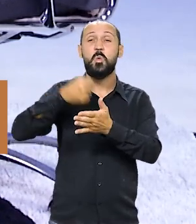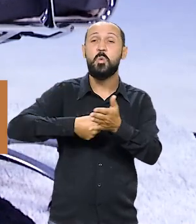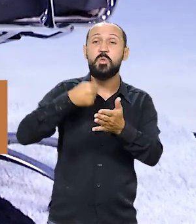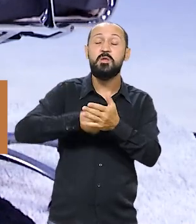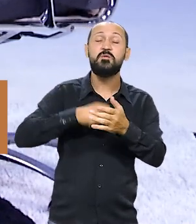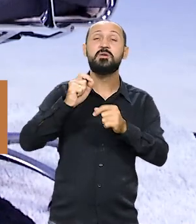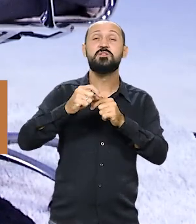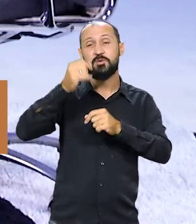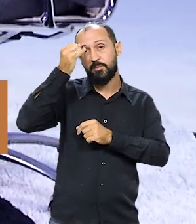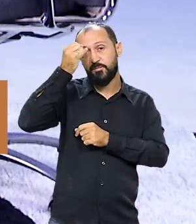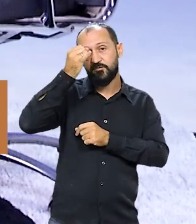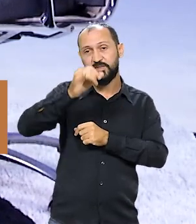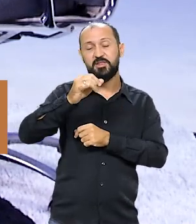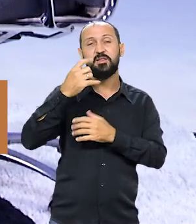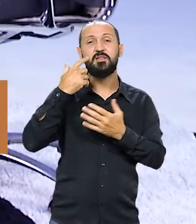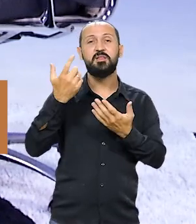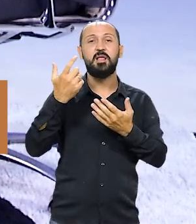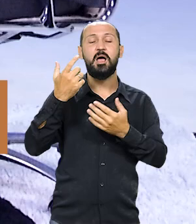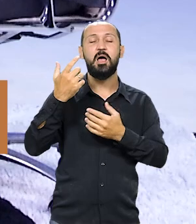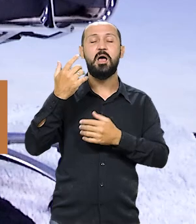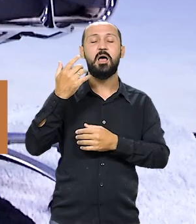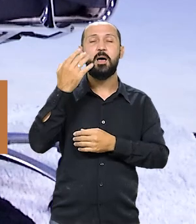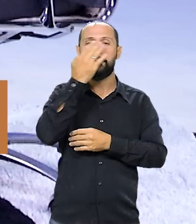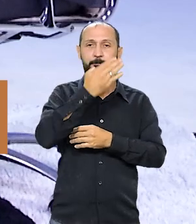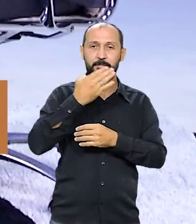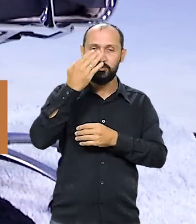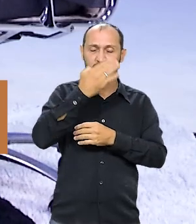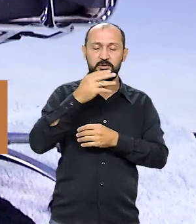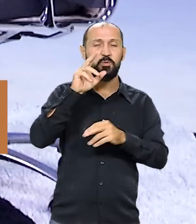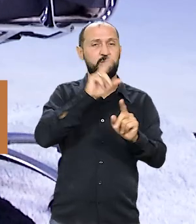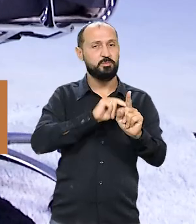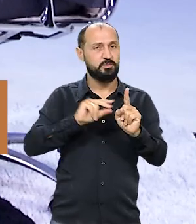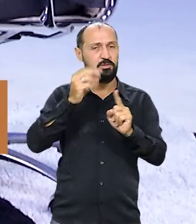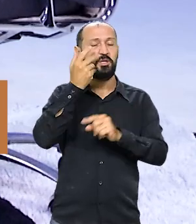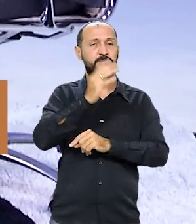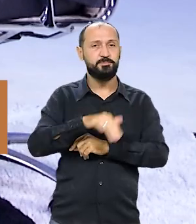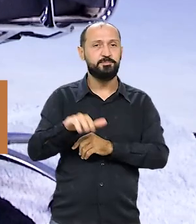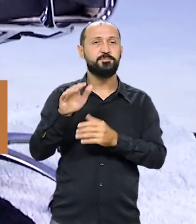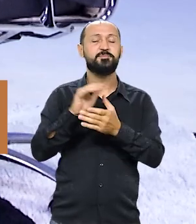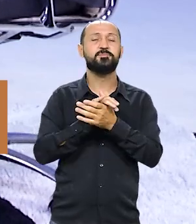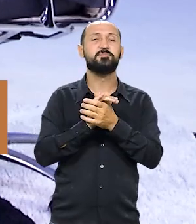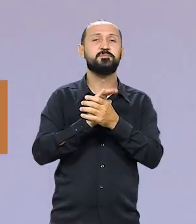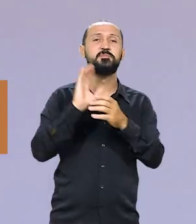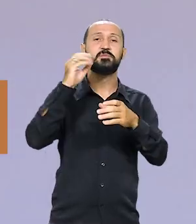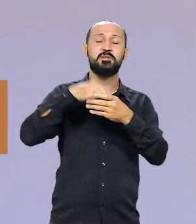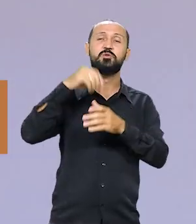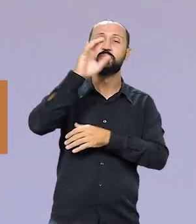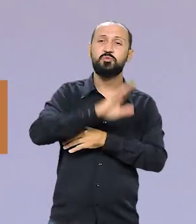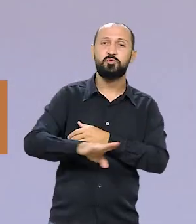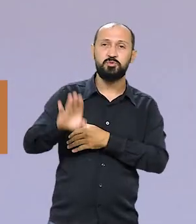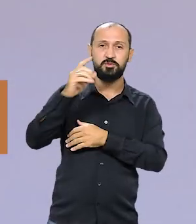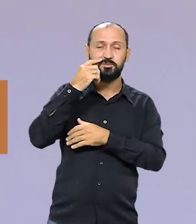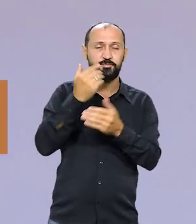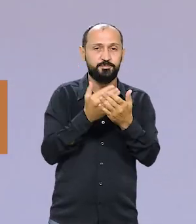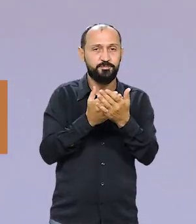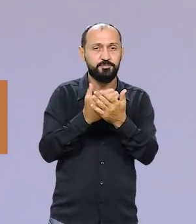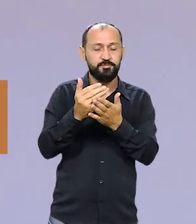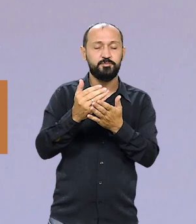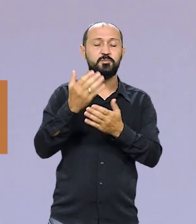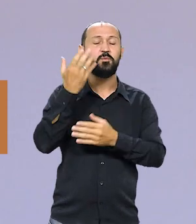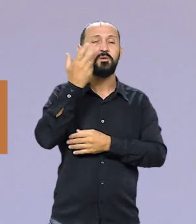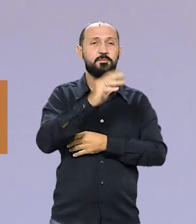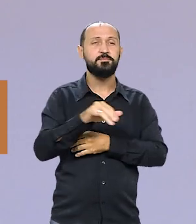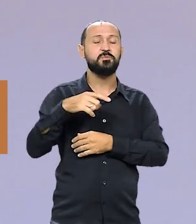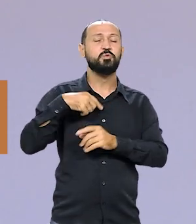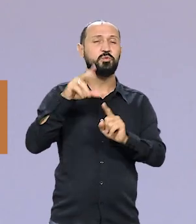dever, portanto, de combater a prostituição e exploração infantil. Dentro desse universo da